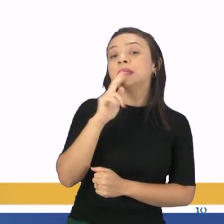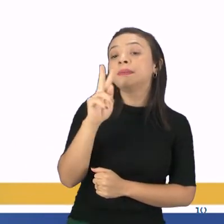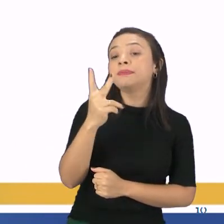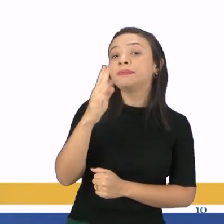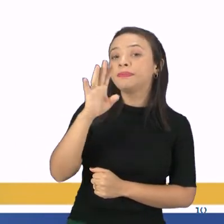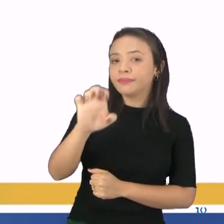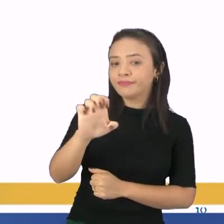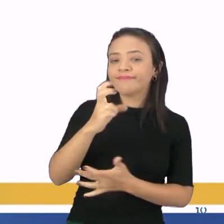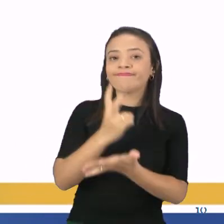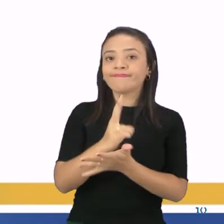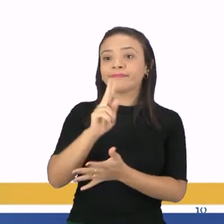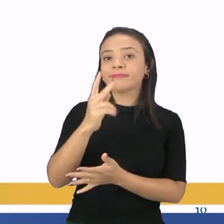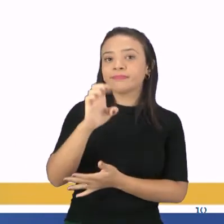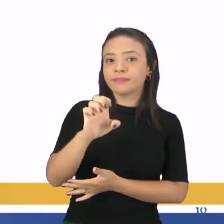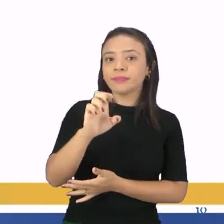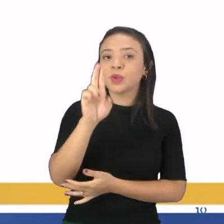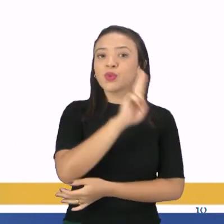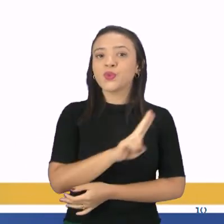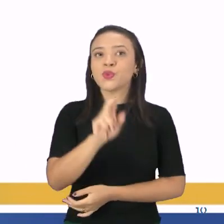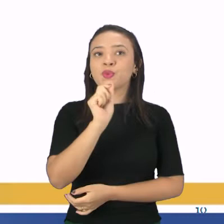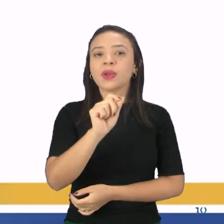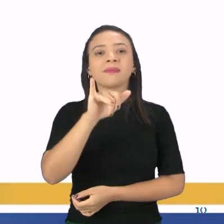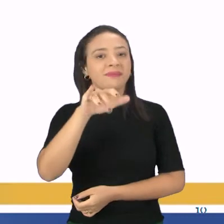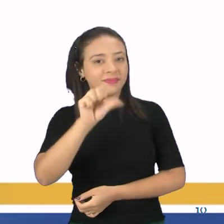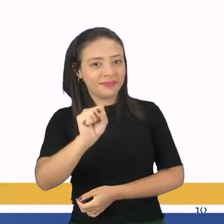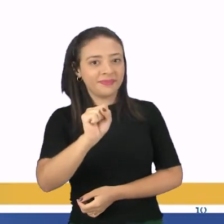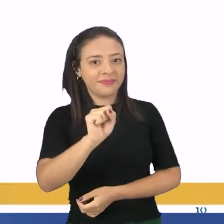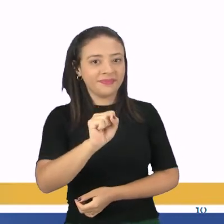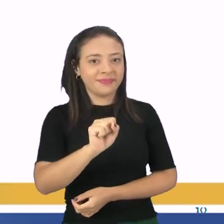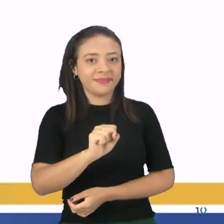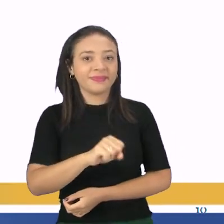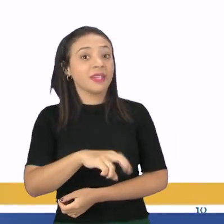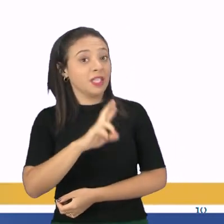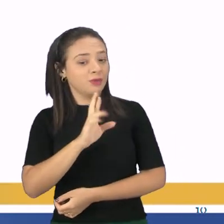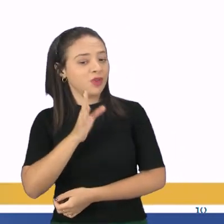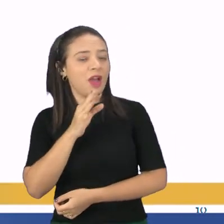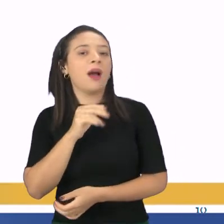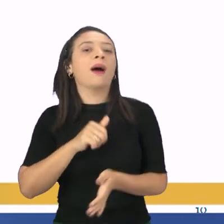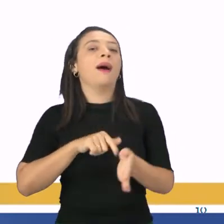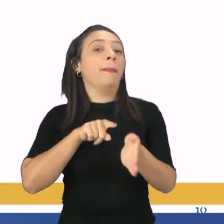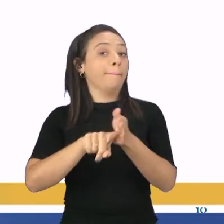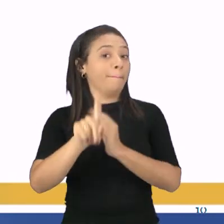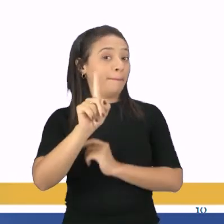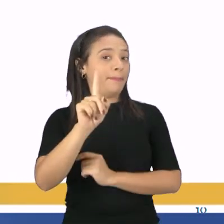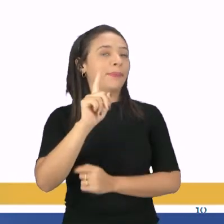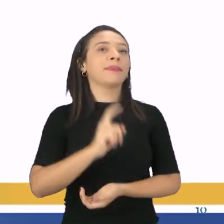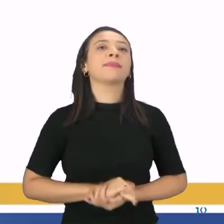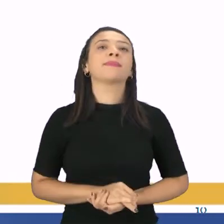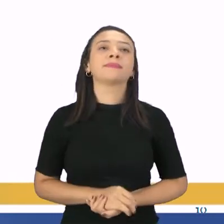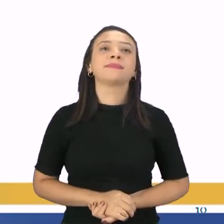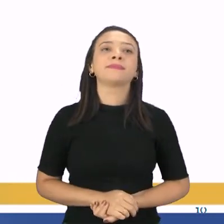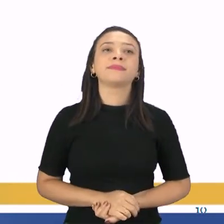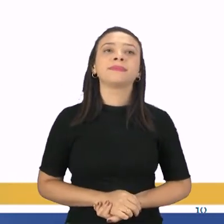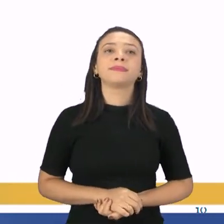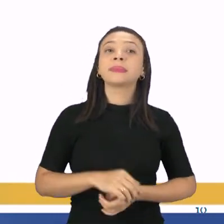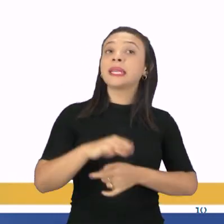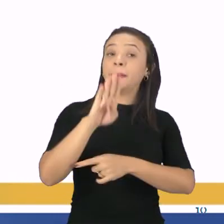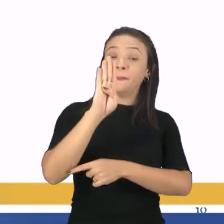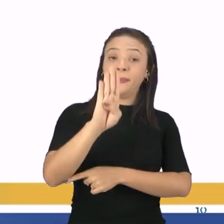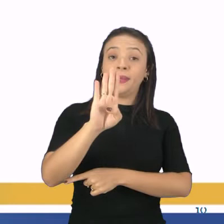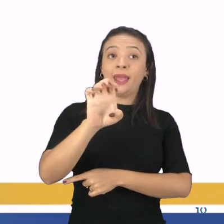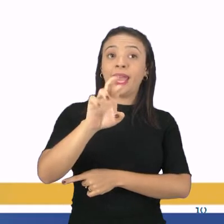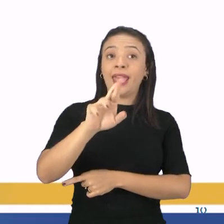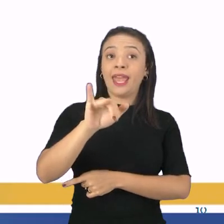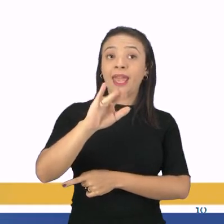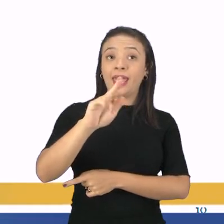sempre que eu falo de he, eu uso is. Já dei a resposta da primeira, hein? Letra B. Erica and